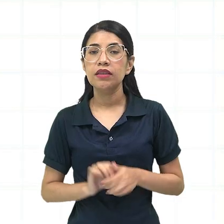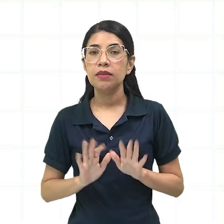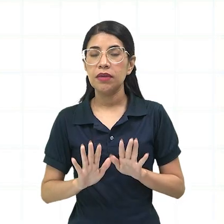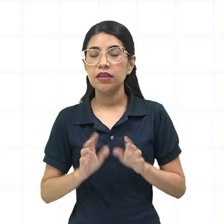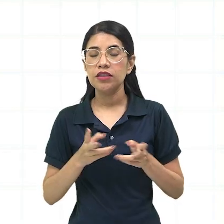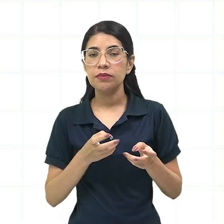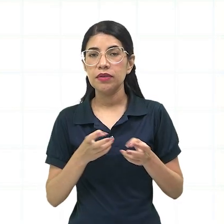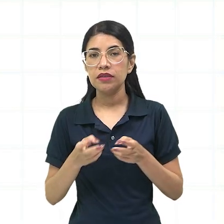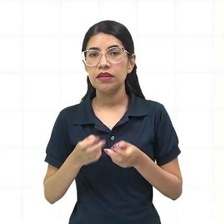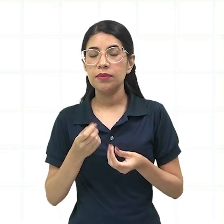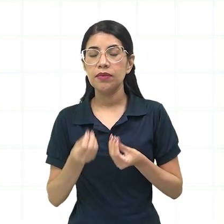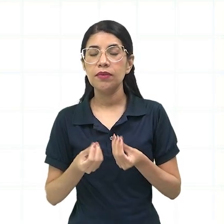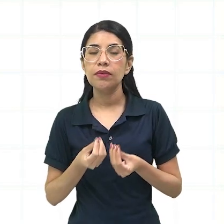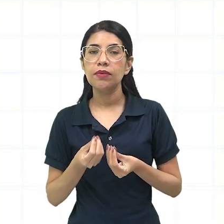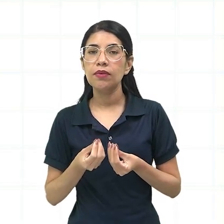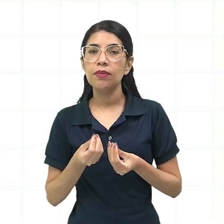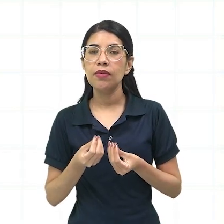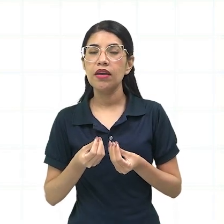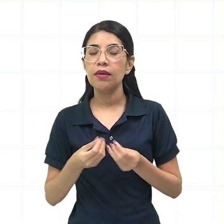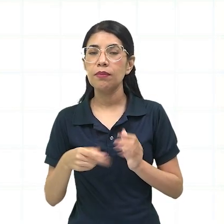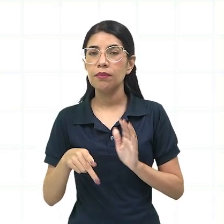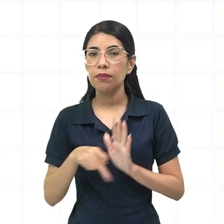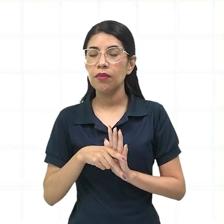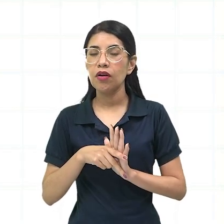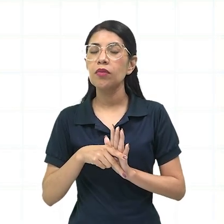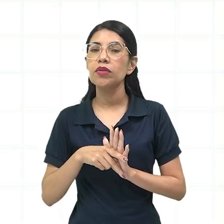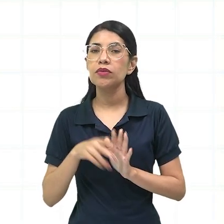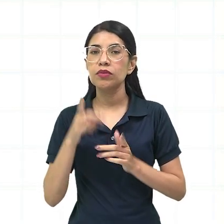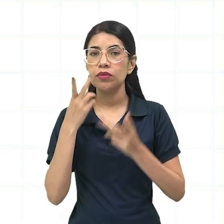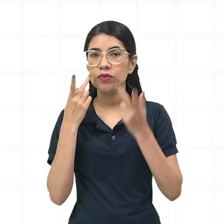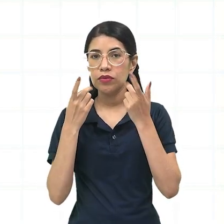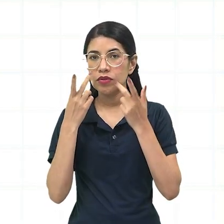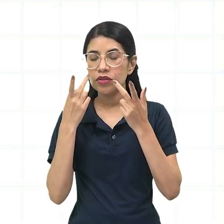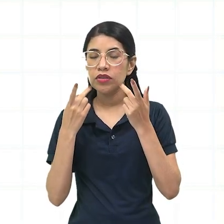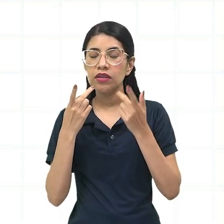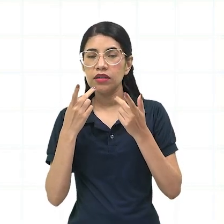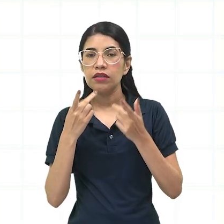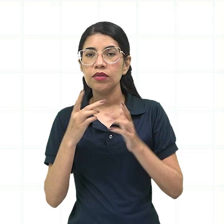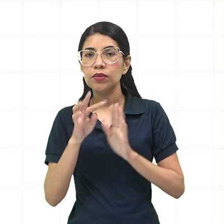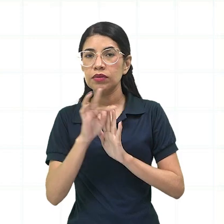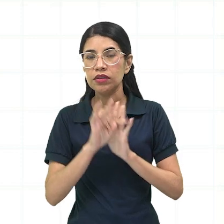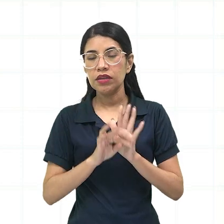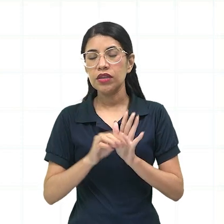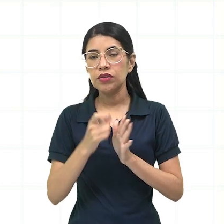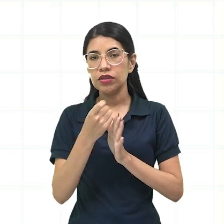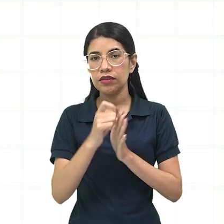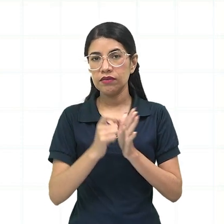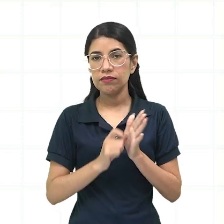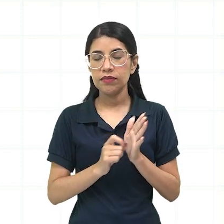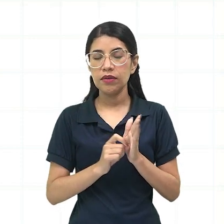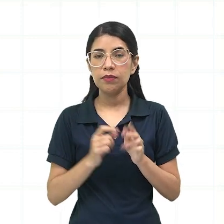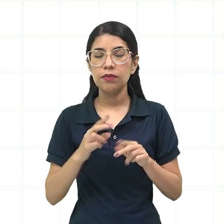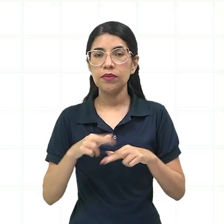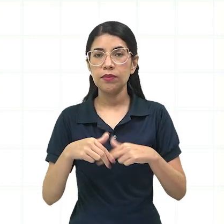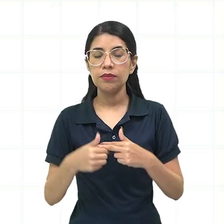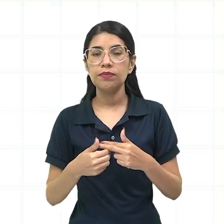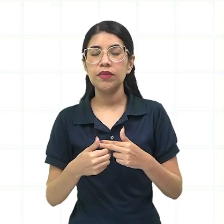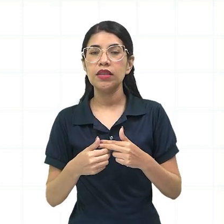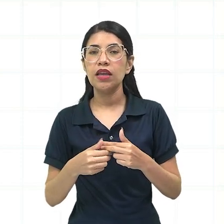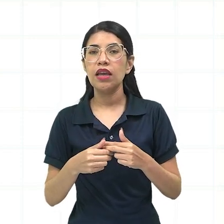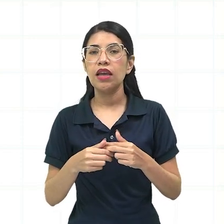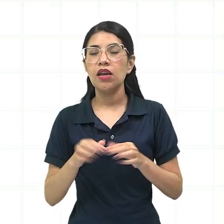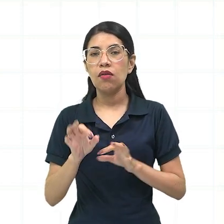percebemos que é uma forma própria de escrita teatral. Por isso que quando nós falamos de preparar